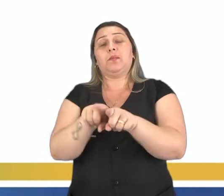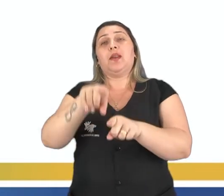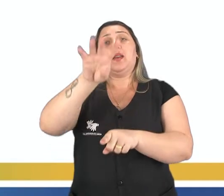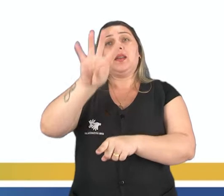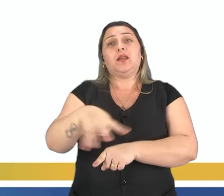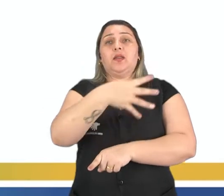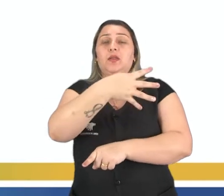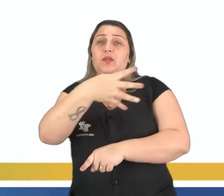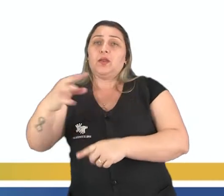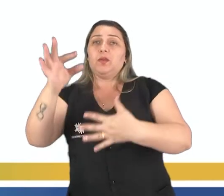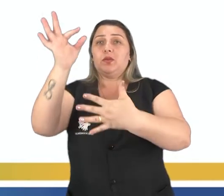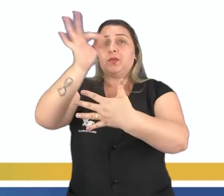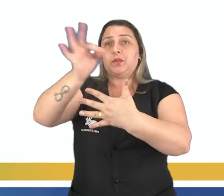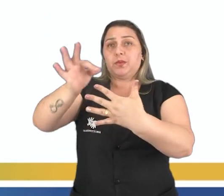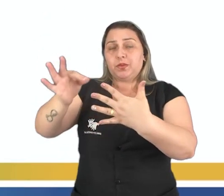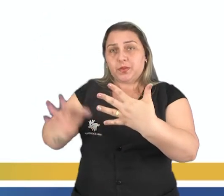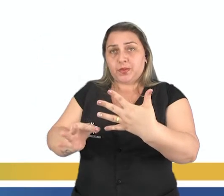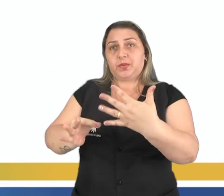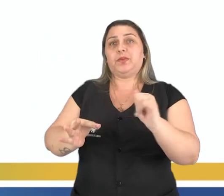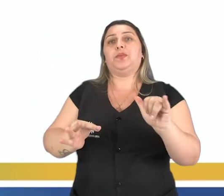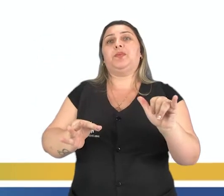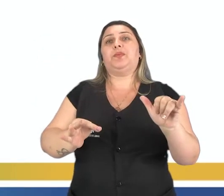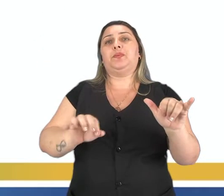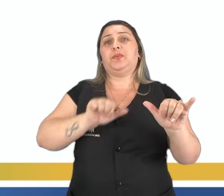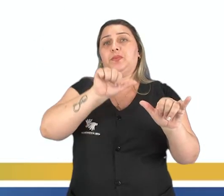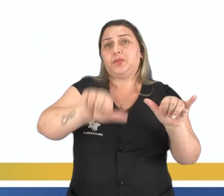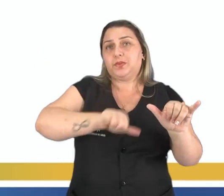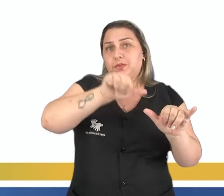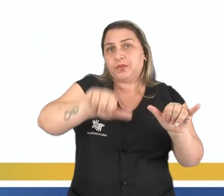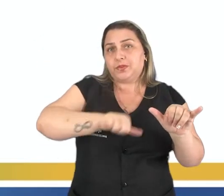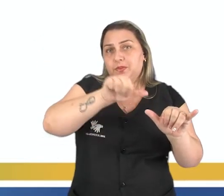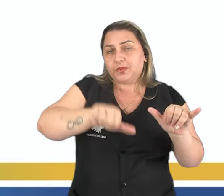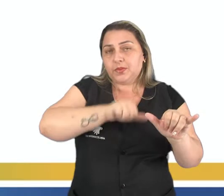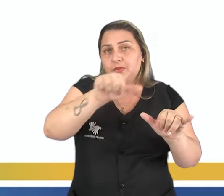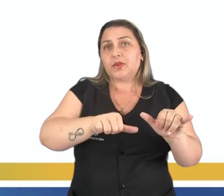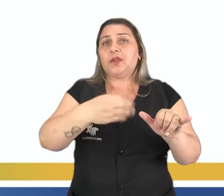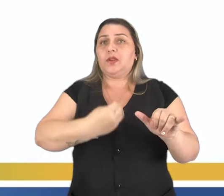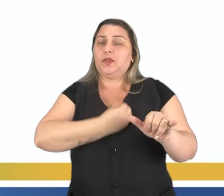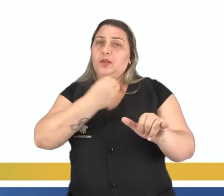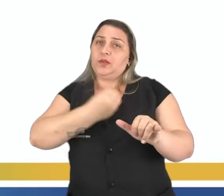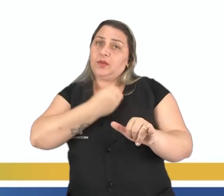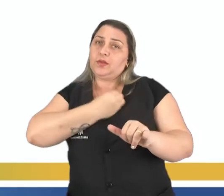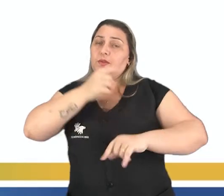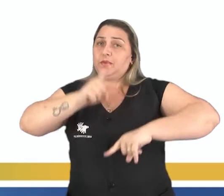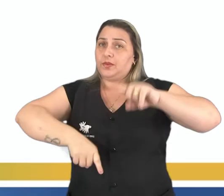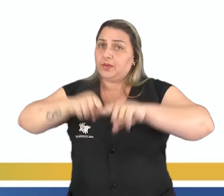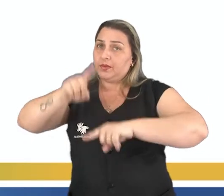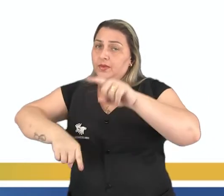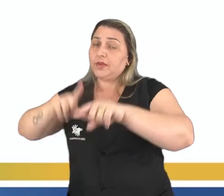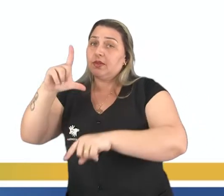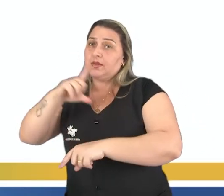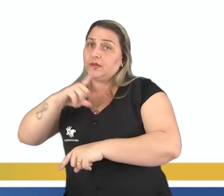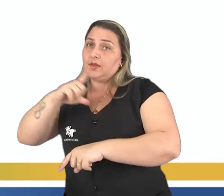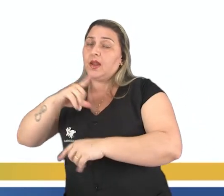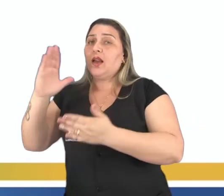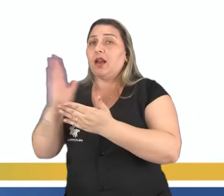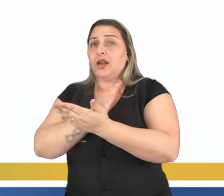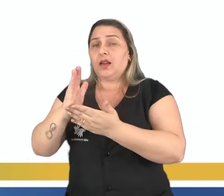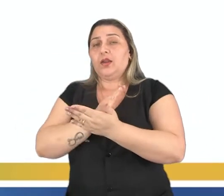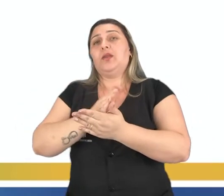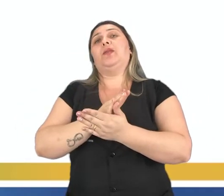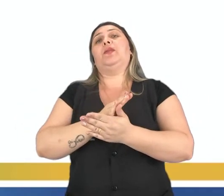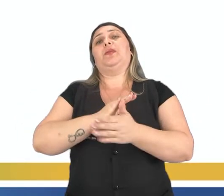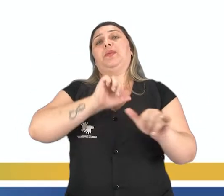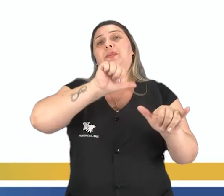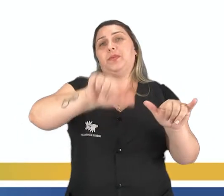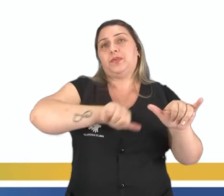também os elementos químicos. Então, para que um corpo celeste suporte vida, tem a necessidade que existam alguns elementos